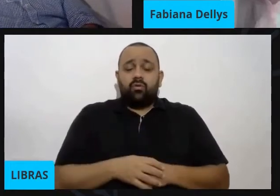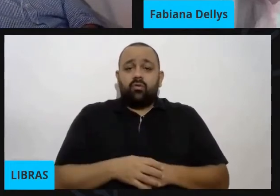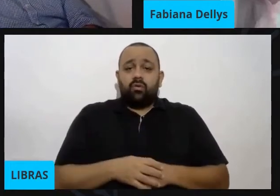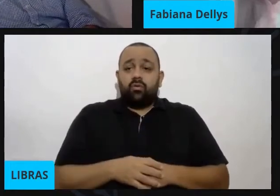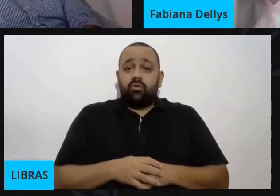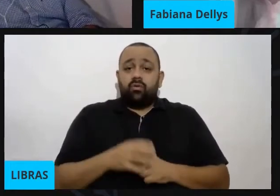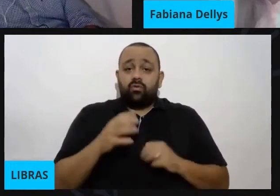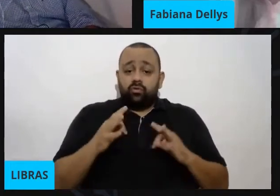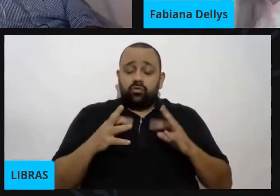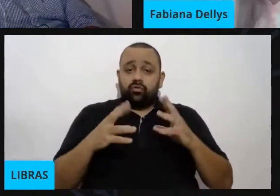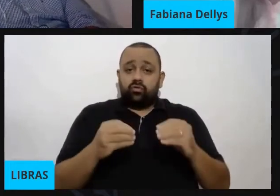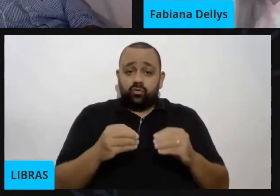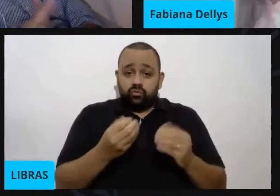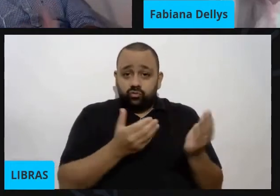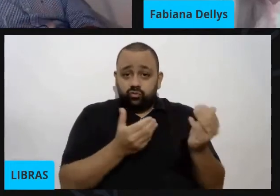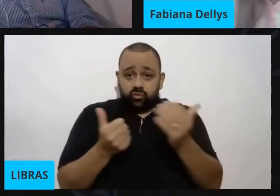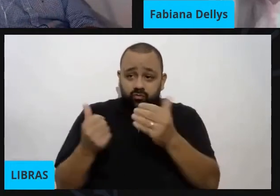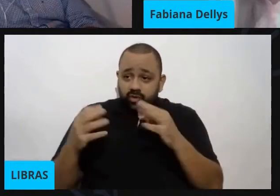jovens, todos,